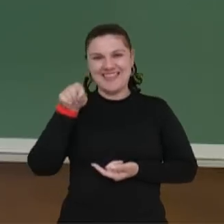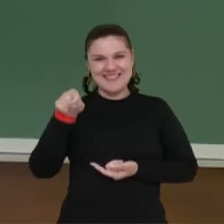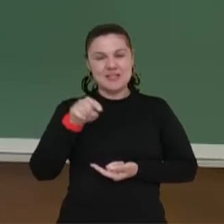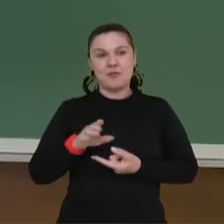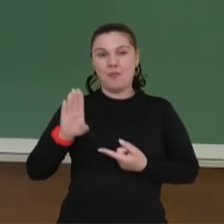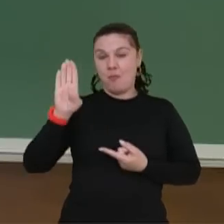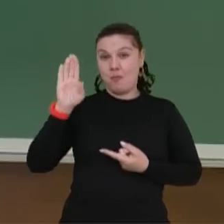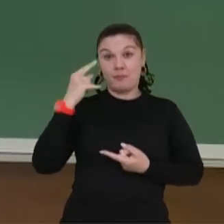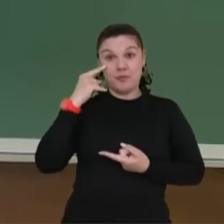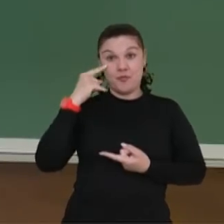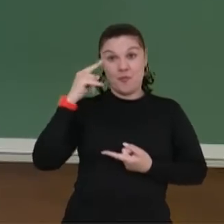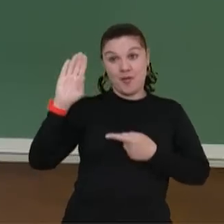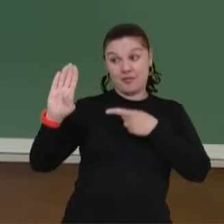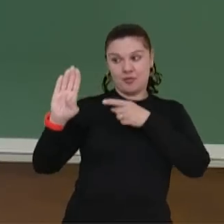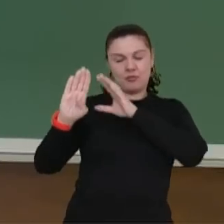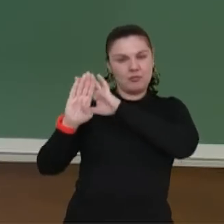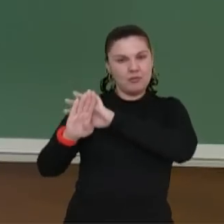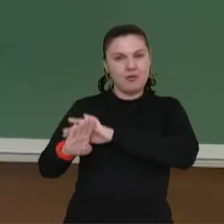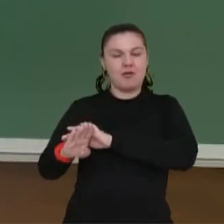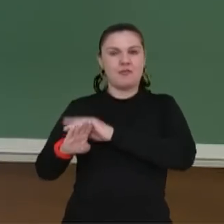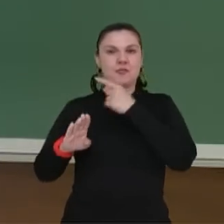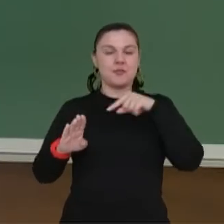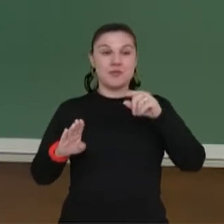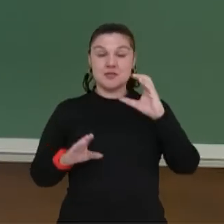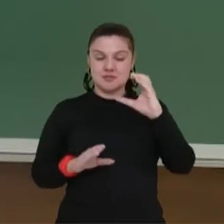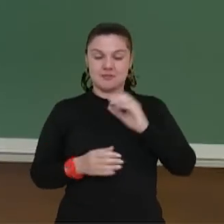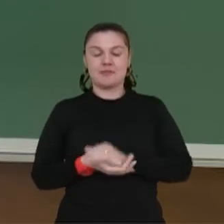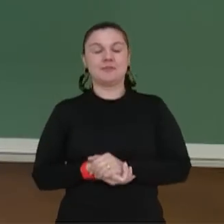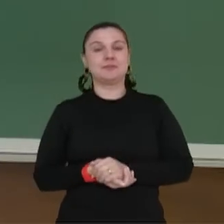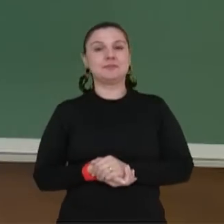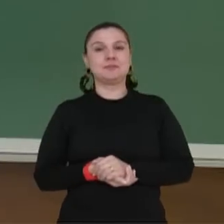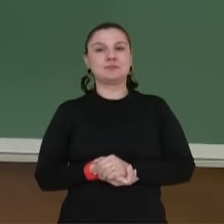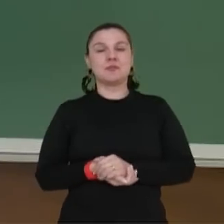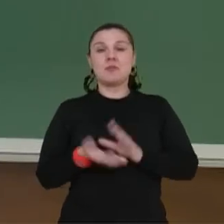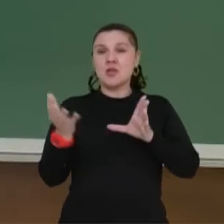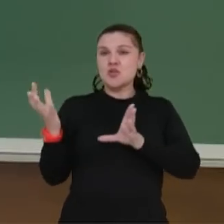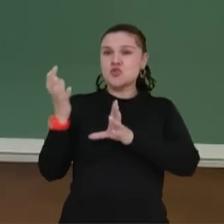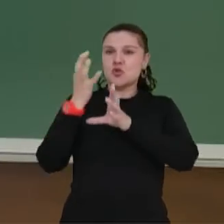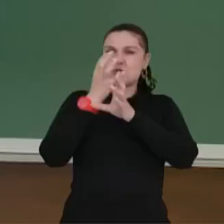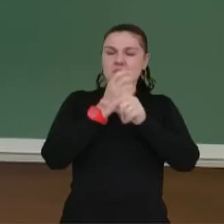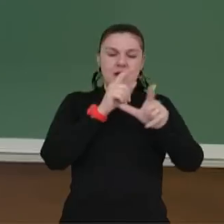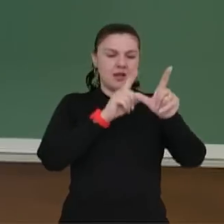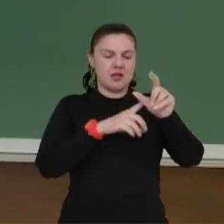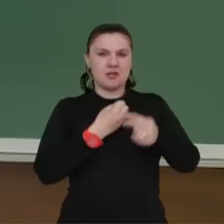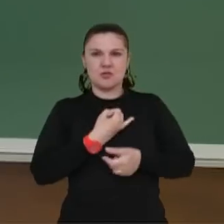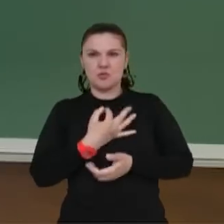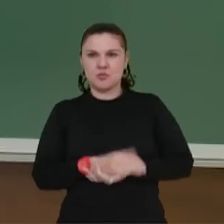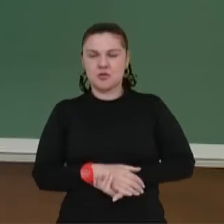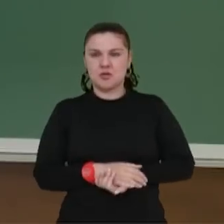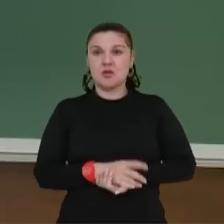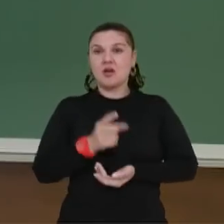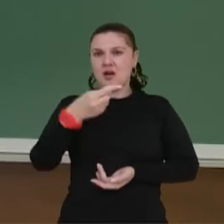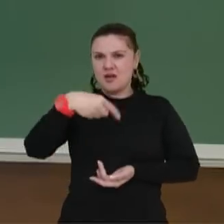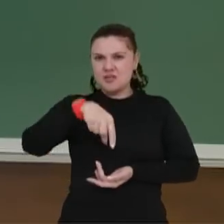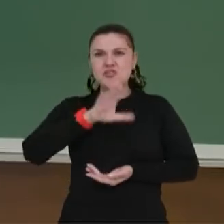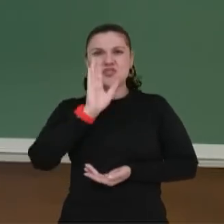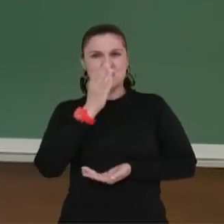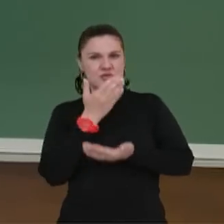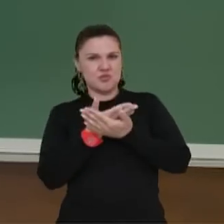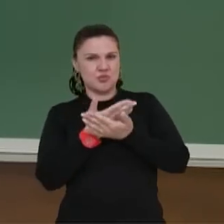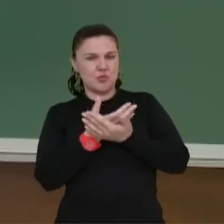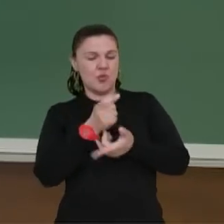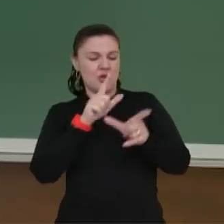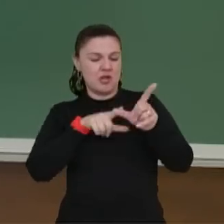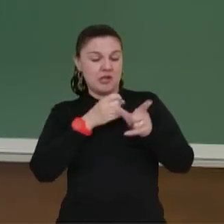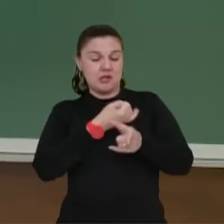Será? Lembra de olhar as outras para garantir a tua resposta. Letra C, solucionar cálculos envolvendo letras e números. Nós já fizemos isso em